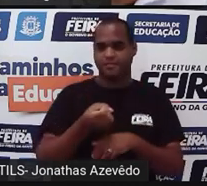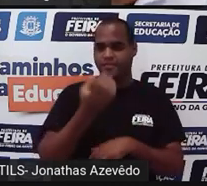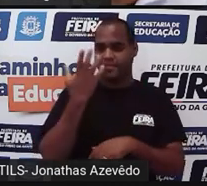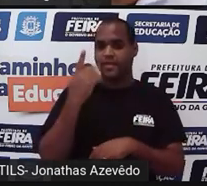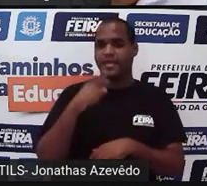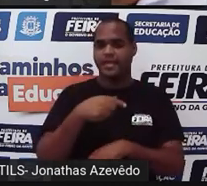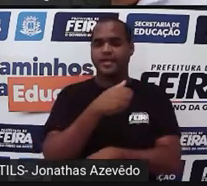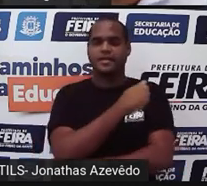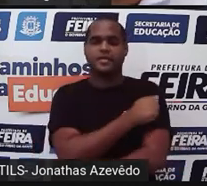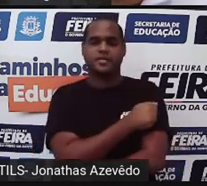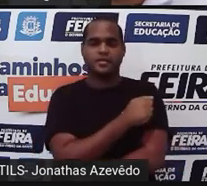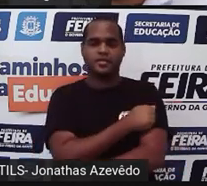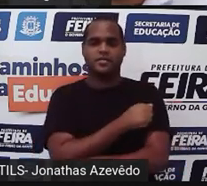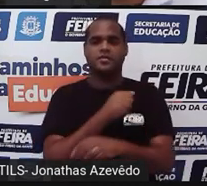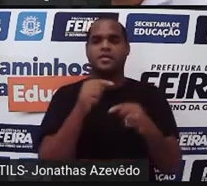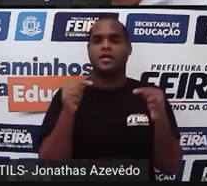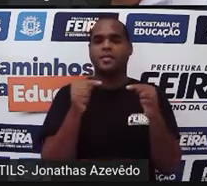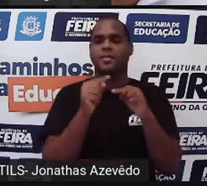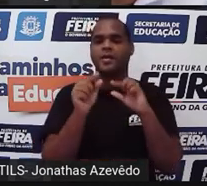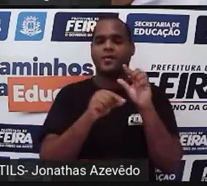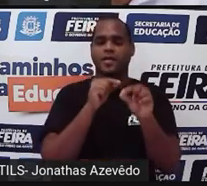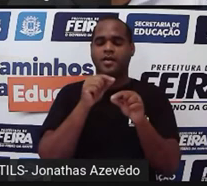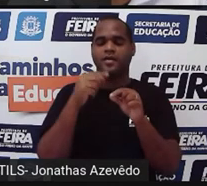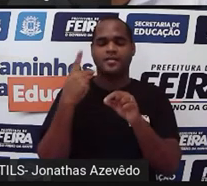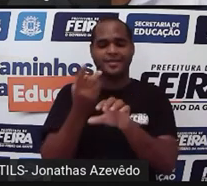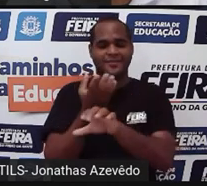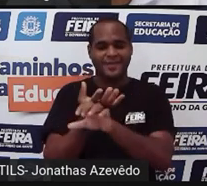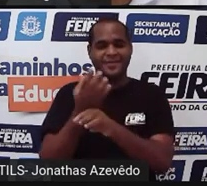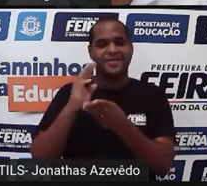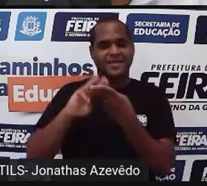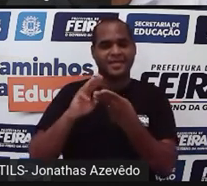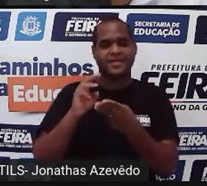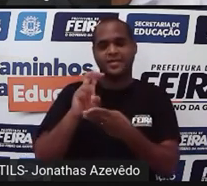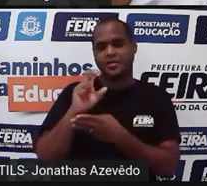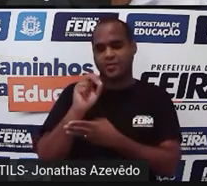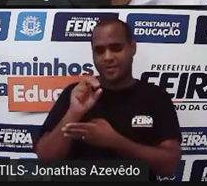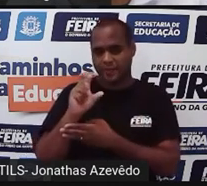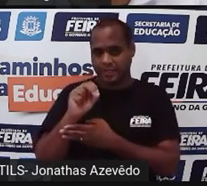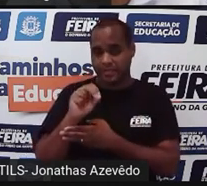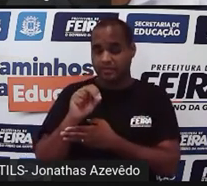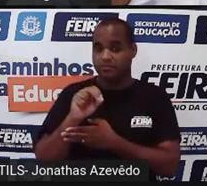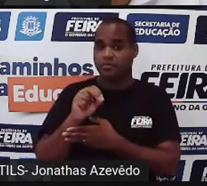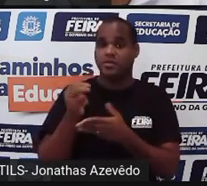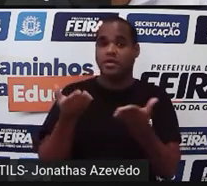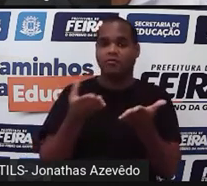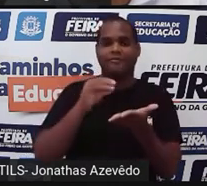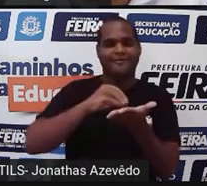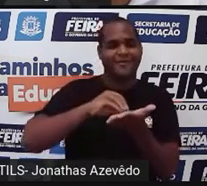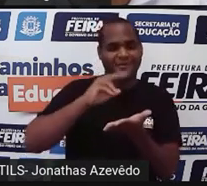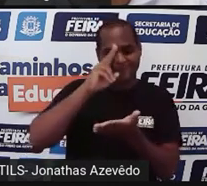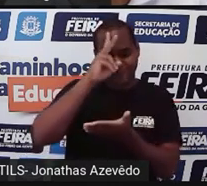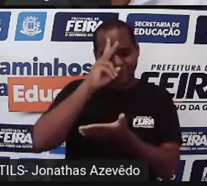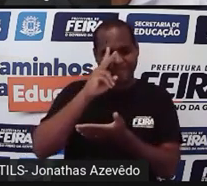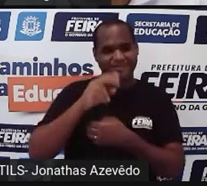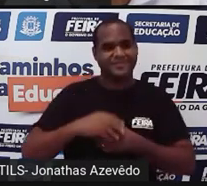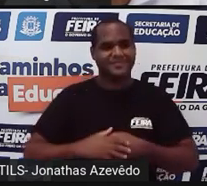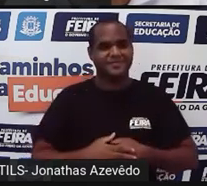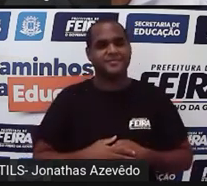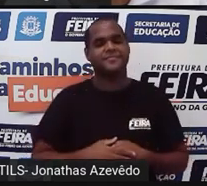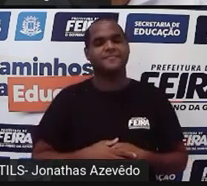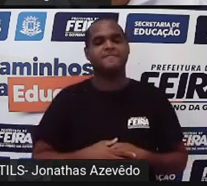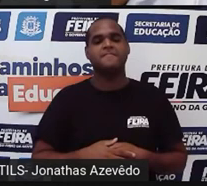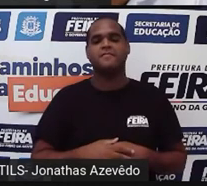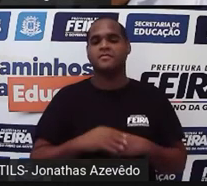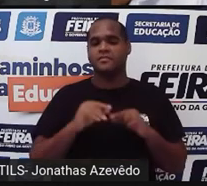alunos para a matéria matemática, 50 alunos. E só falta agora a de história.